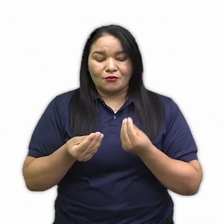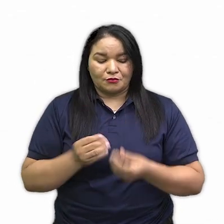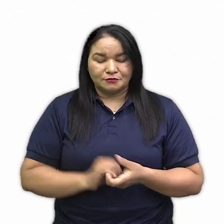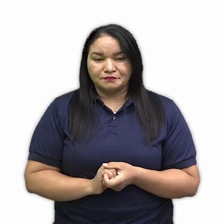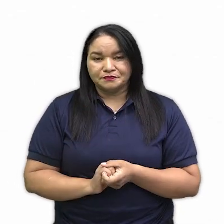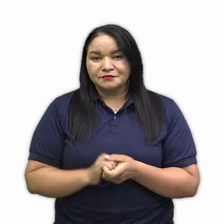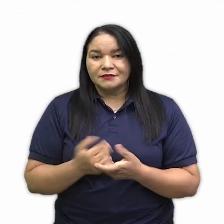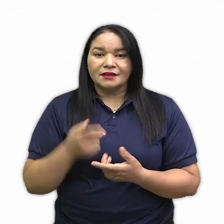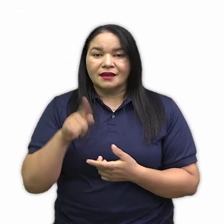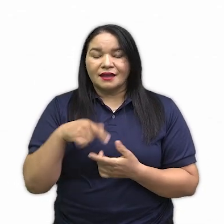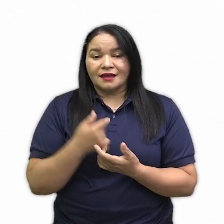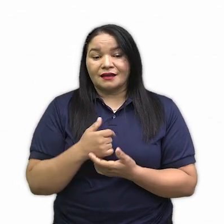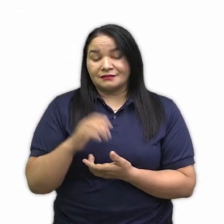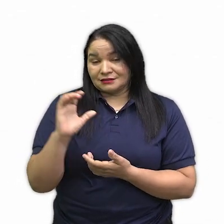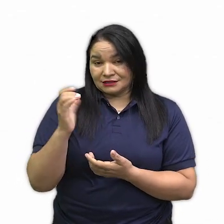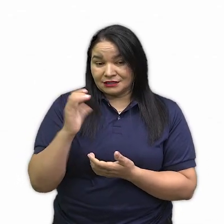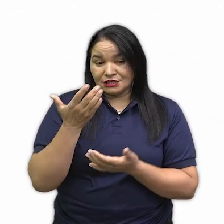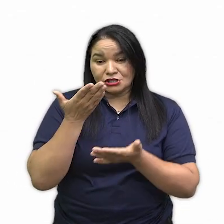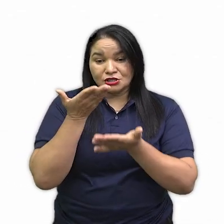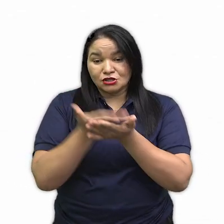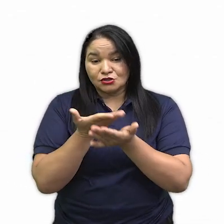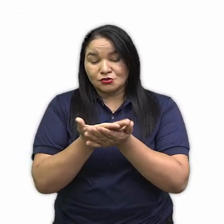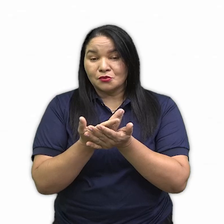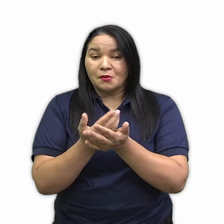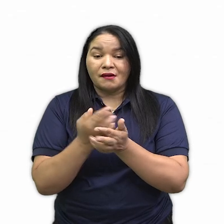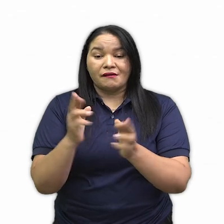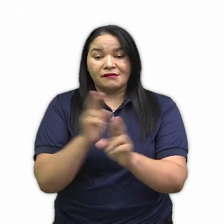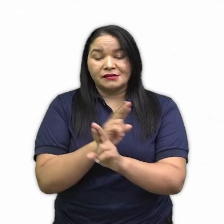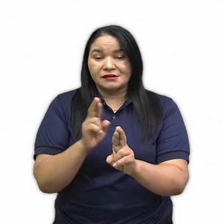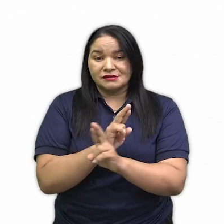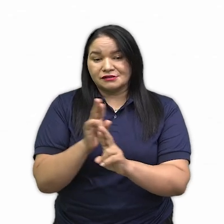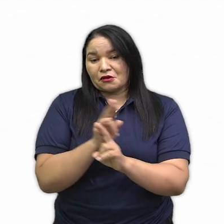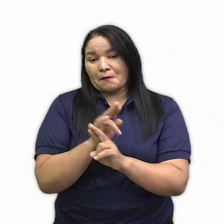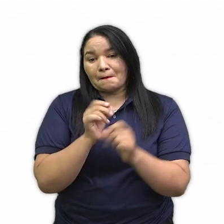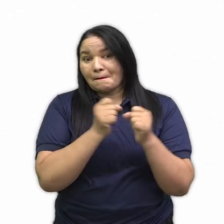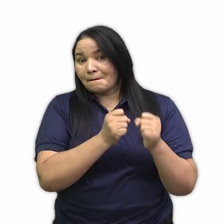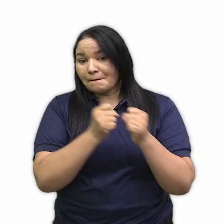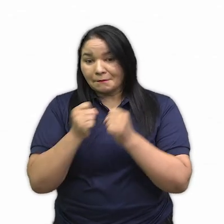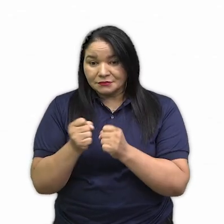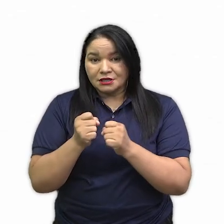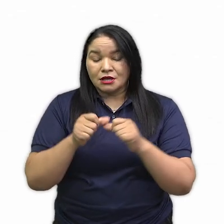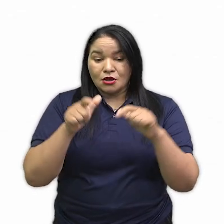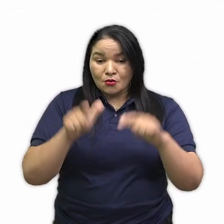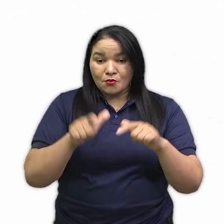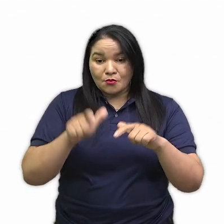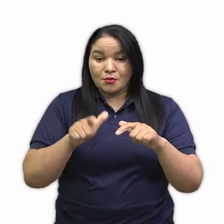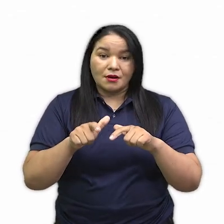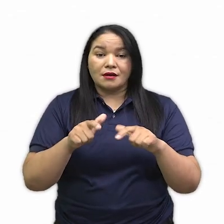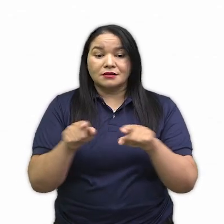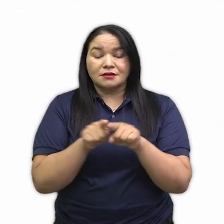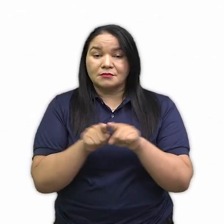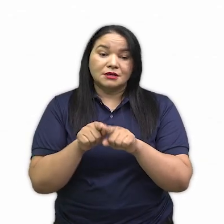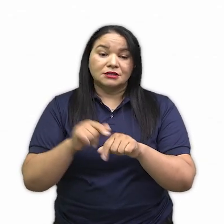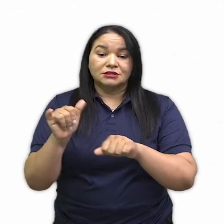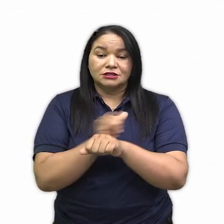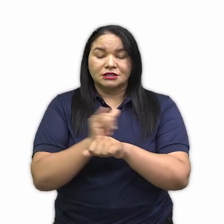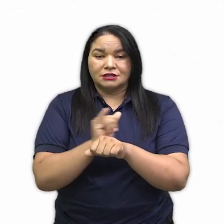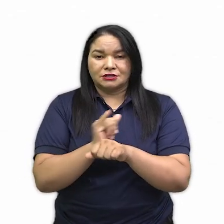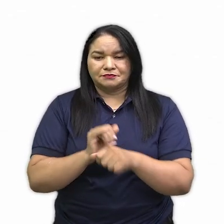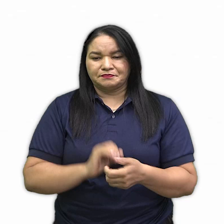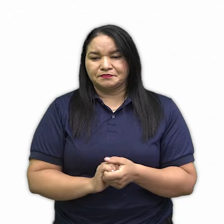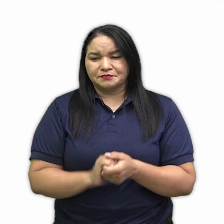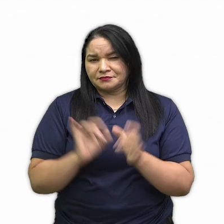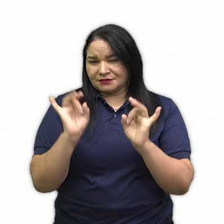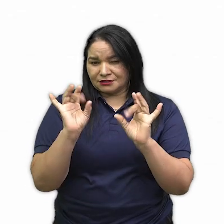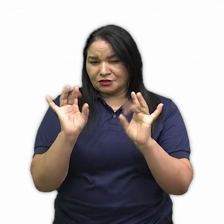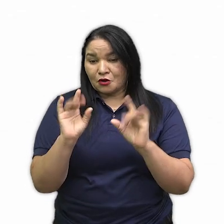a ciência que estuda as relações entre poder, território e estratégias. Em especial, eu